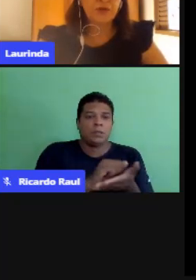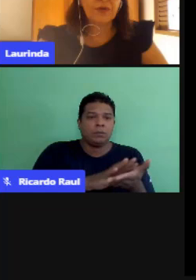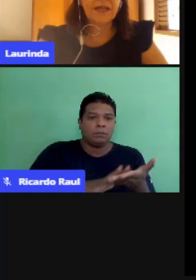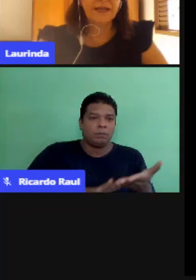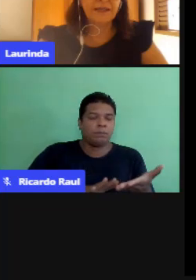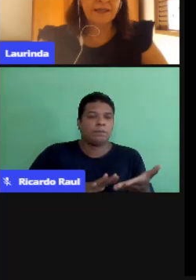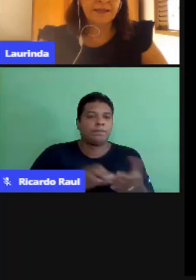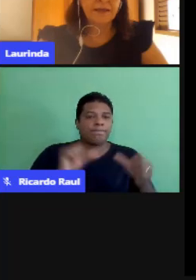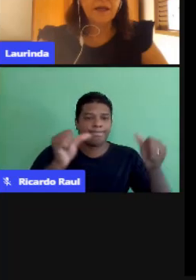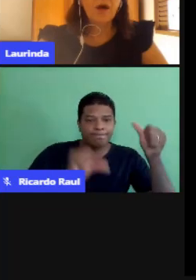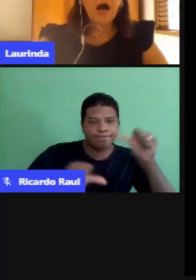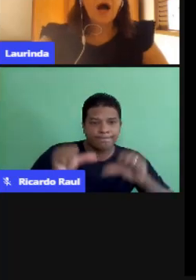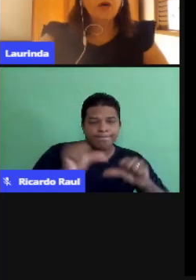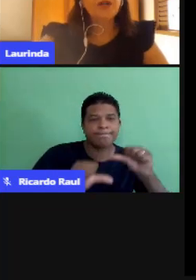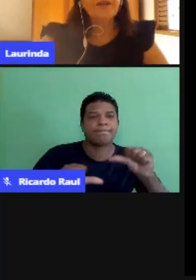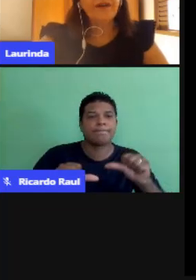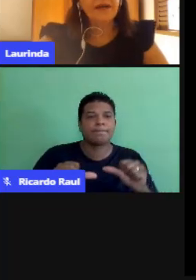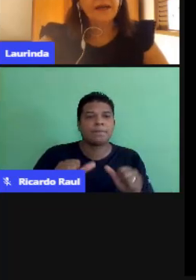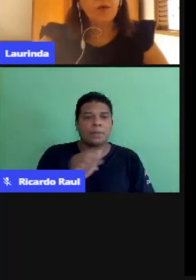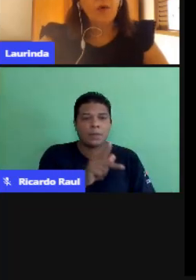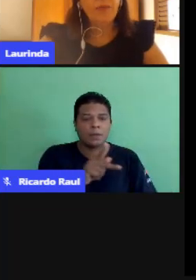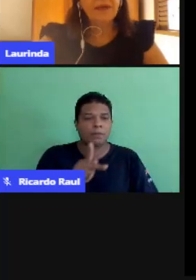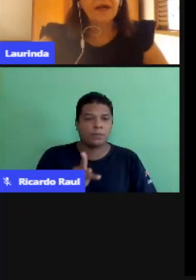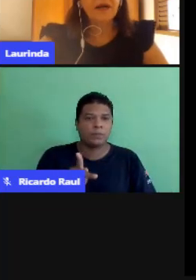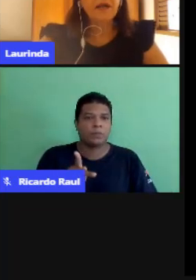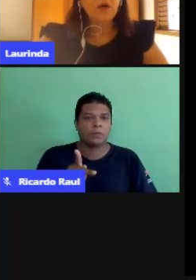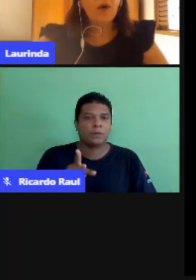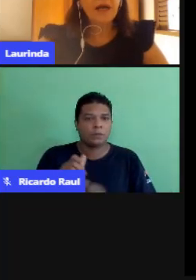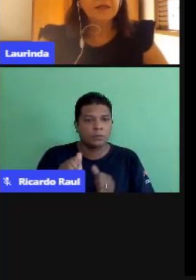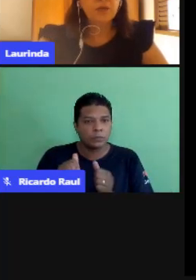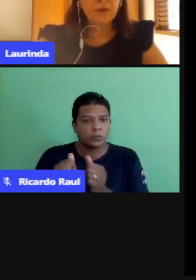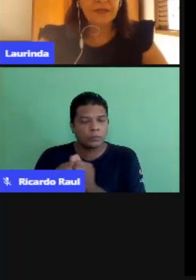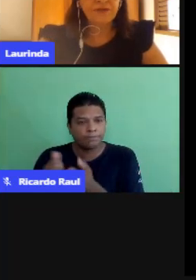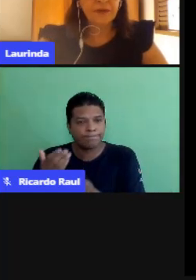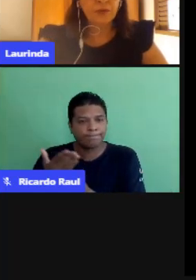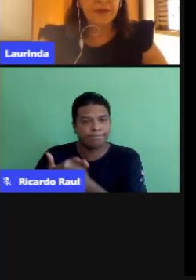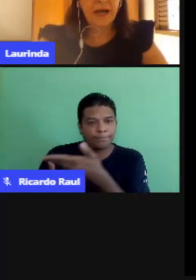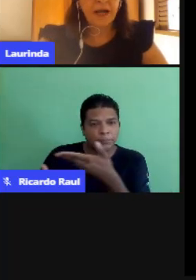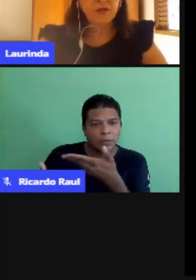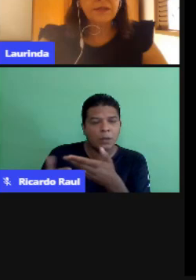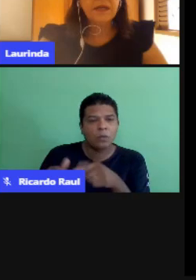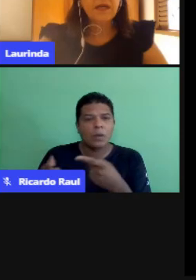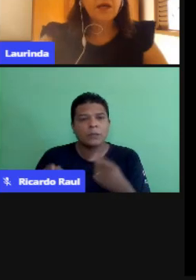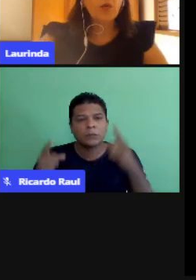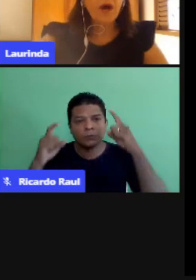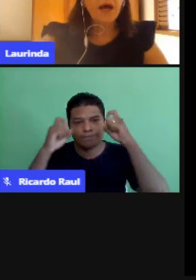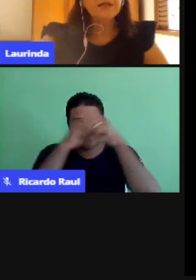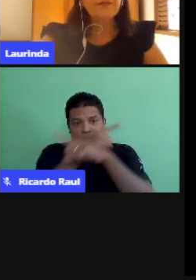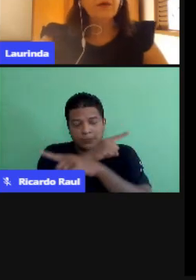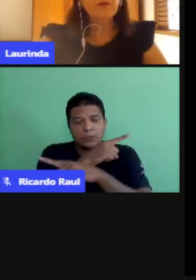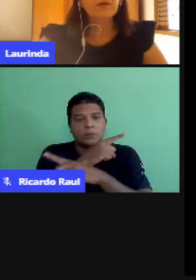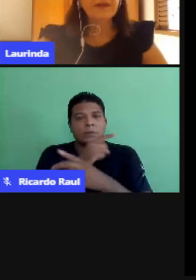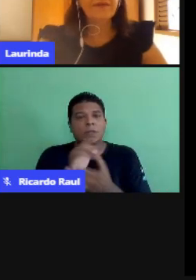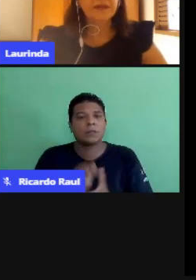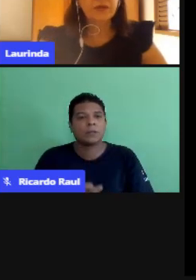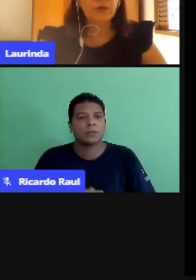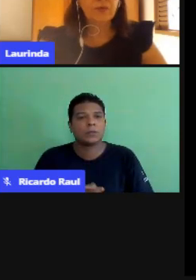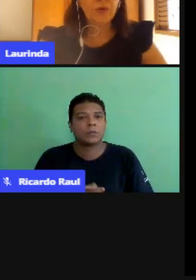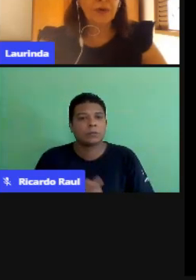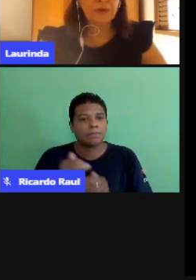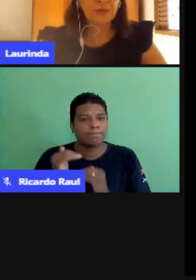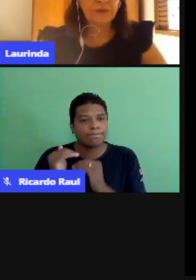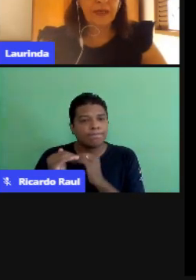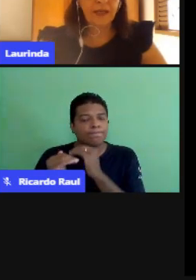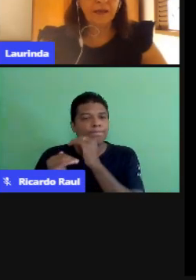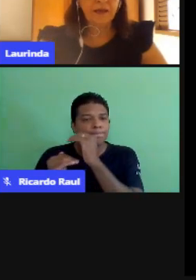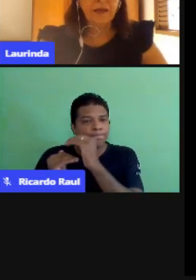que o professor realiza, aonde ele vai acompanhar quais foram as dificuldades e quais foram os avanços que o